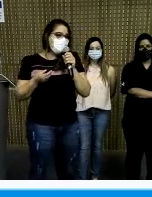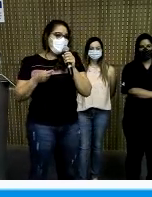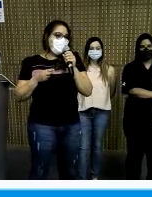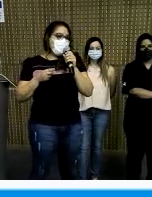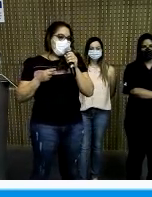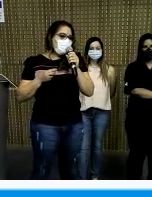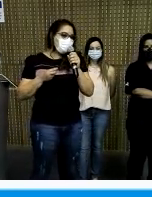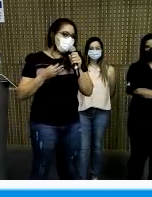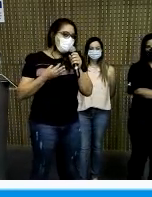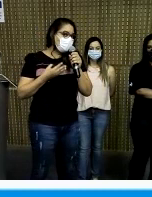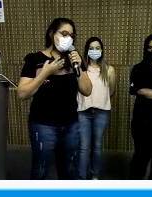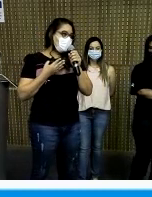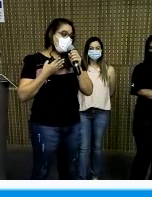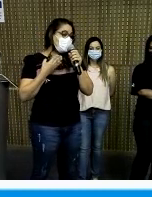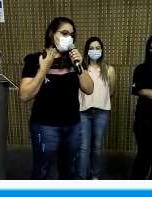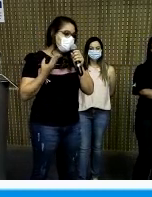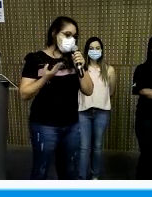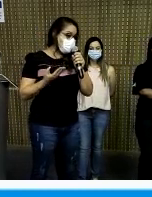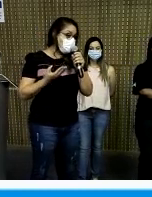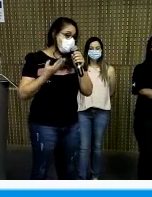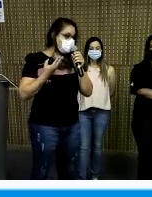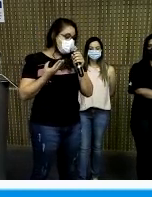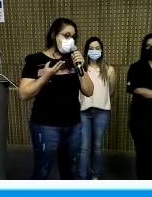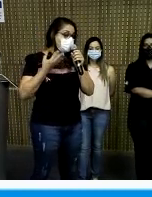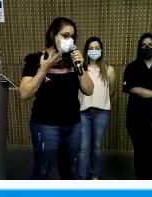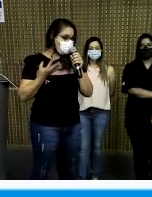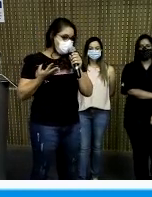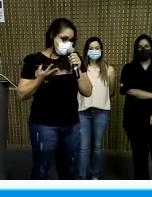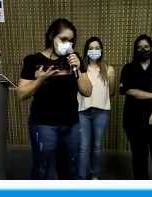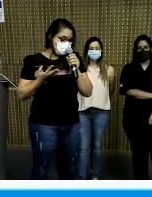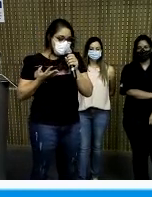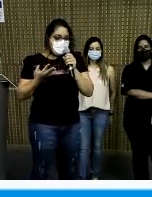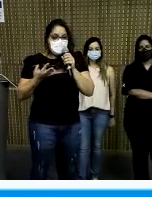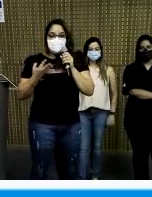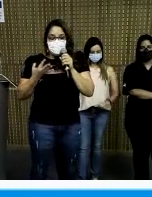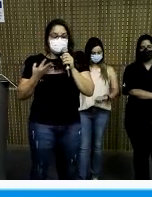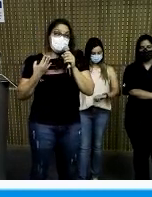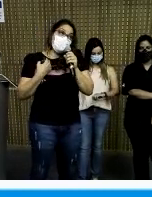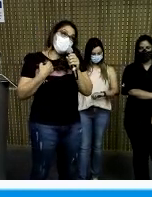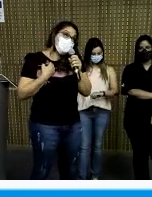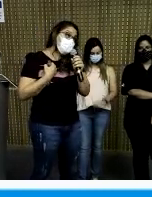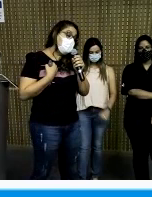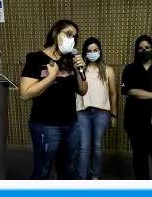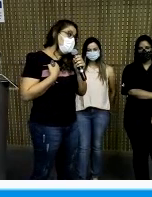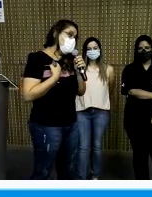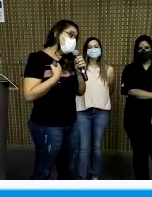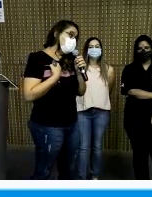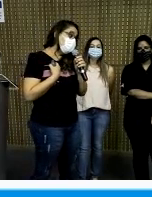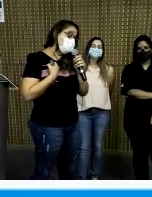Abrão é um território que é característico, uma população grande de idosos. Mas a gente